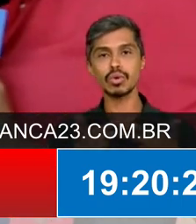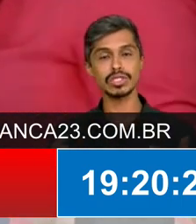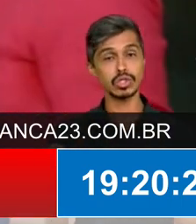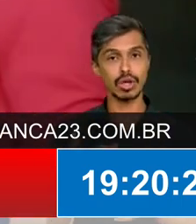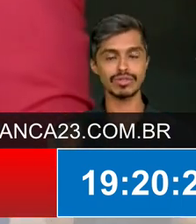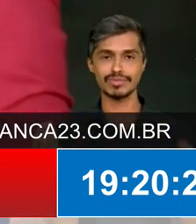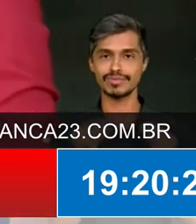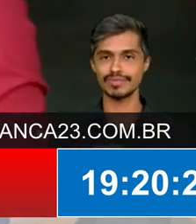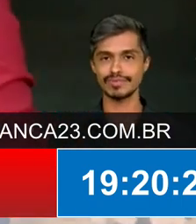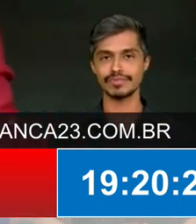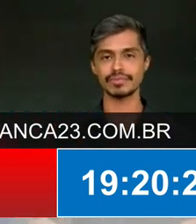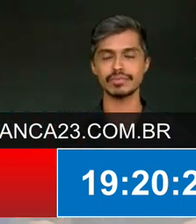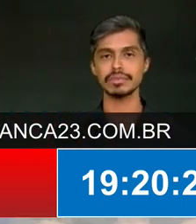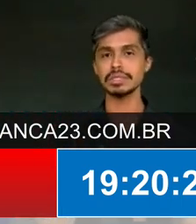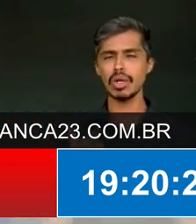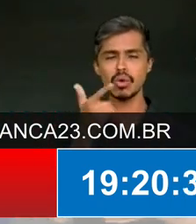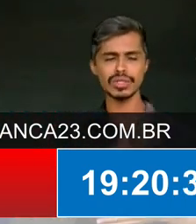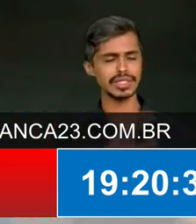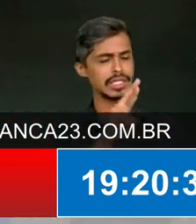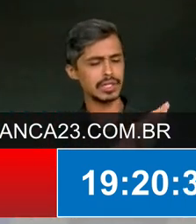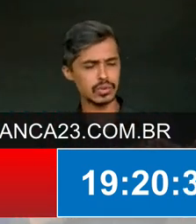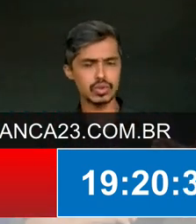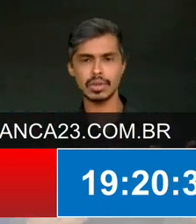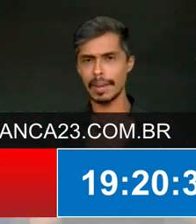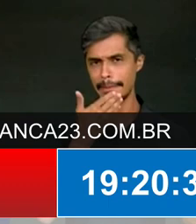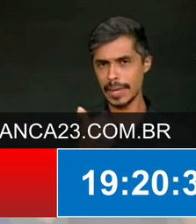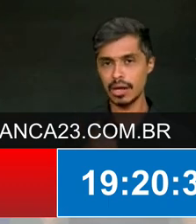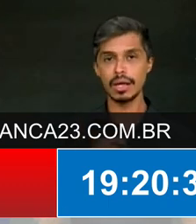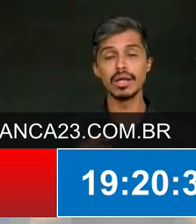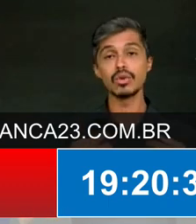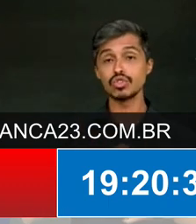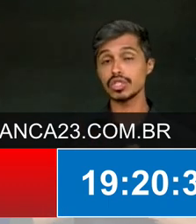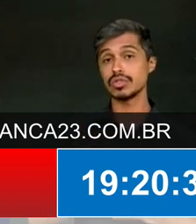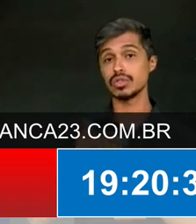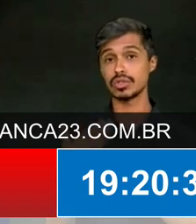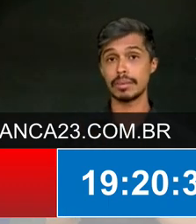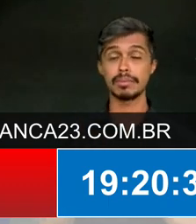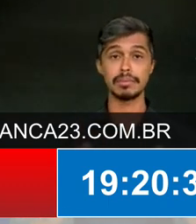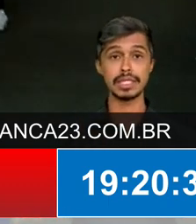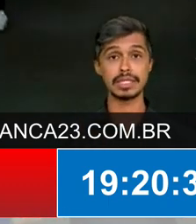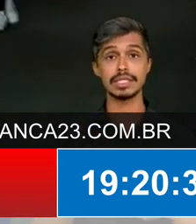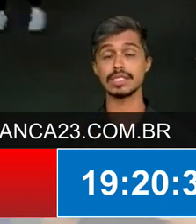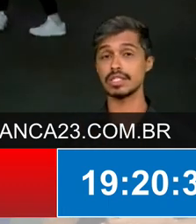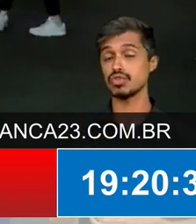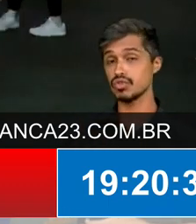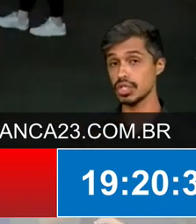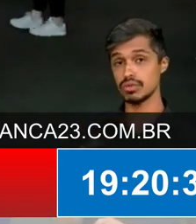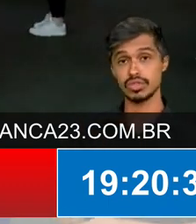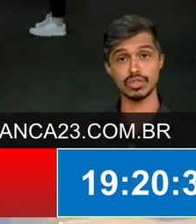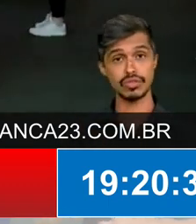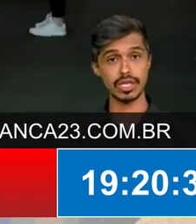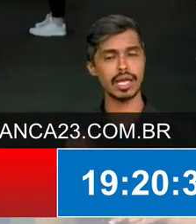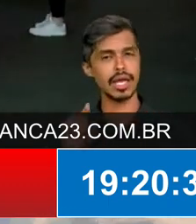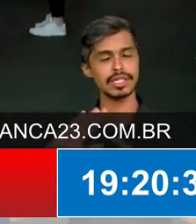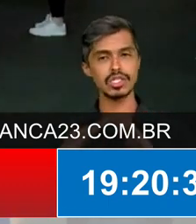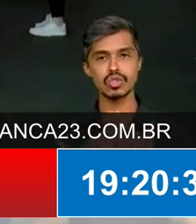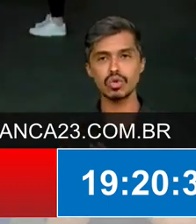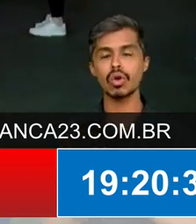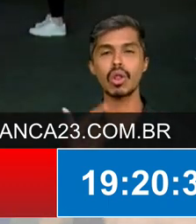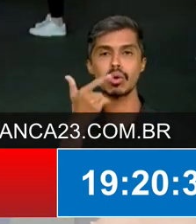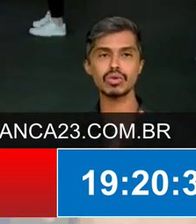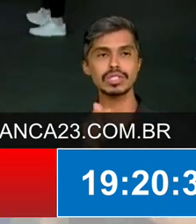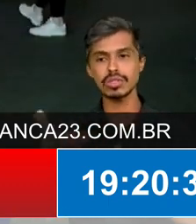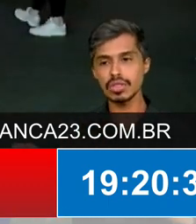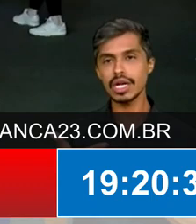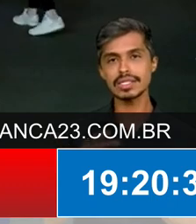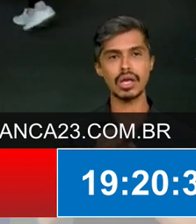afiado e mandar muito bem na redação a forma de estudar também não pode ser comum essa escola por exemplo trouxe os alunos